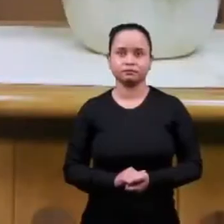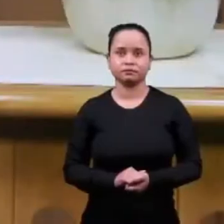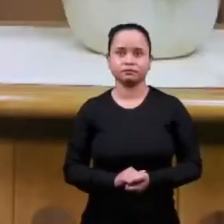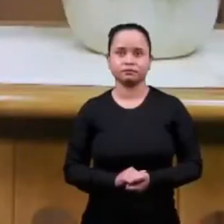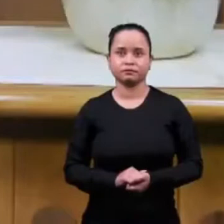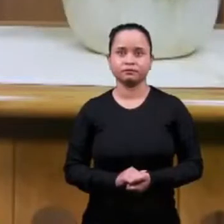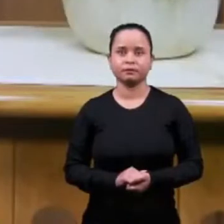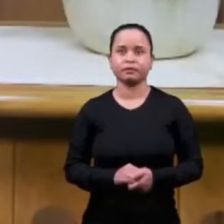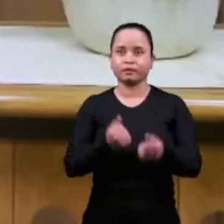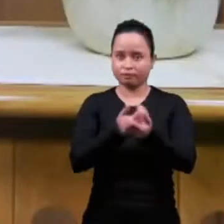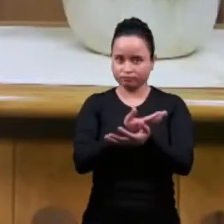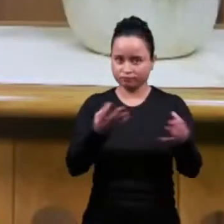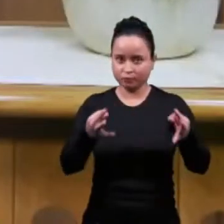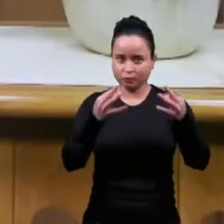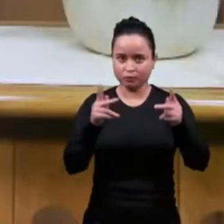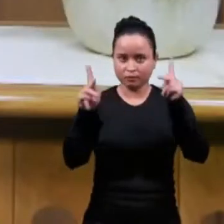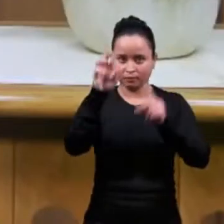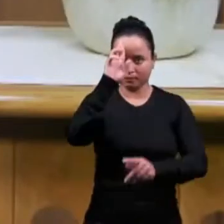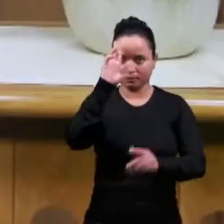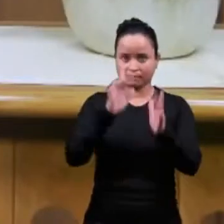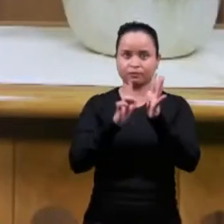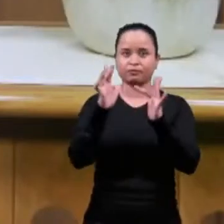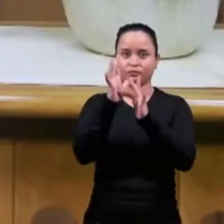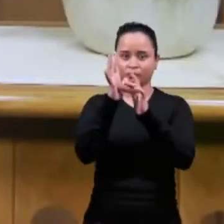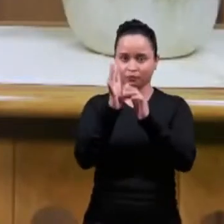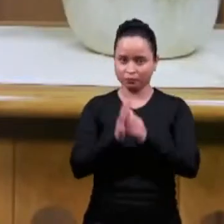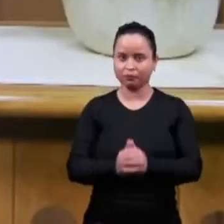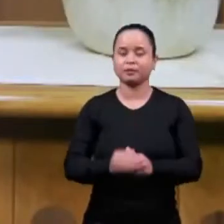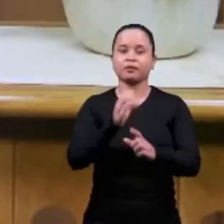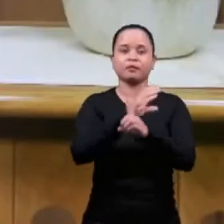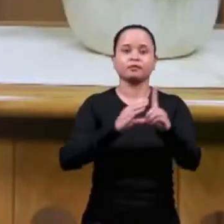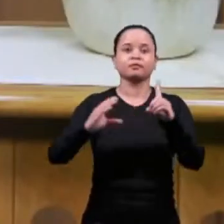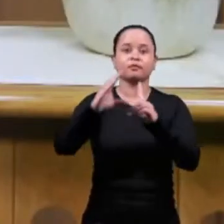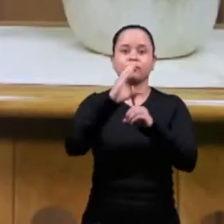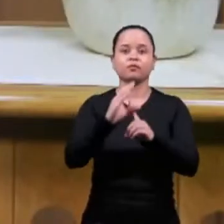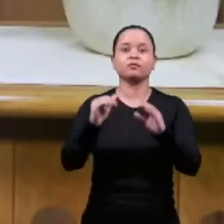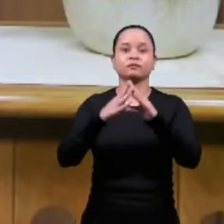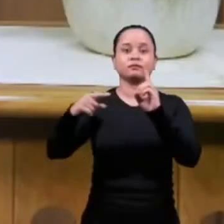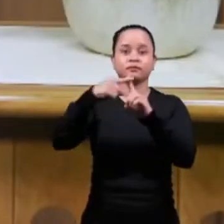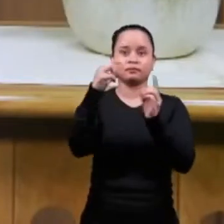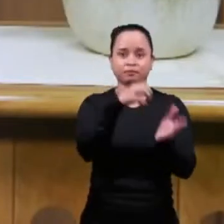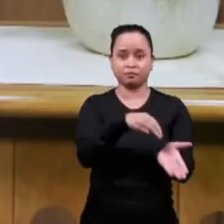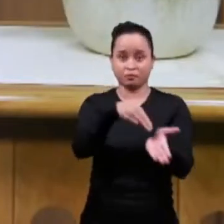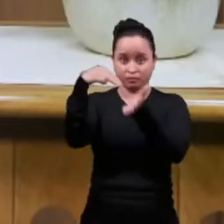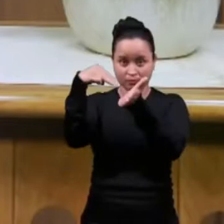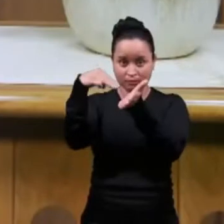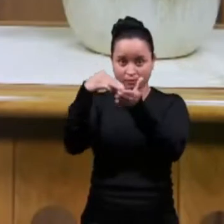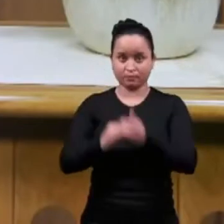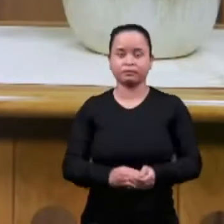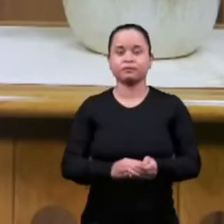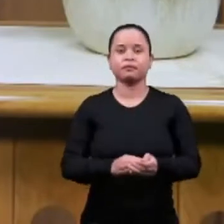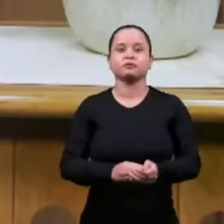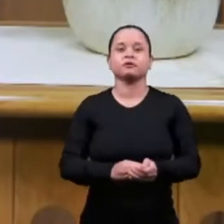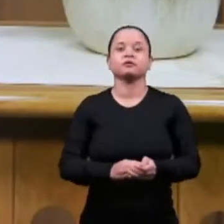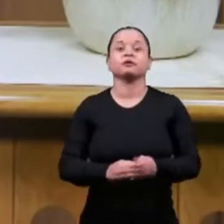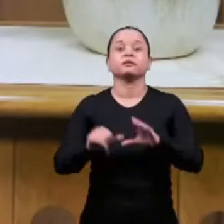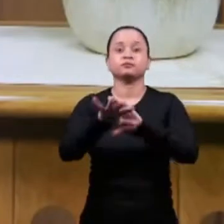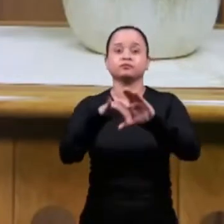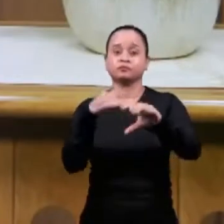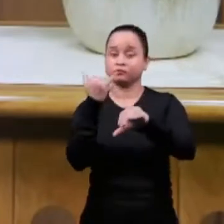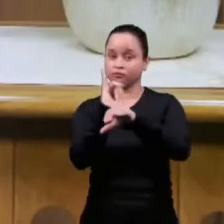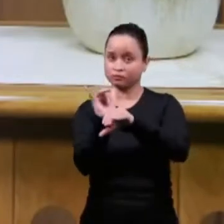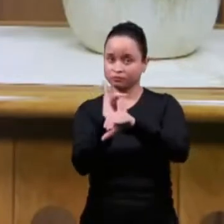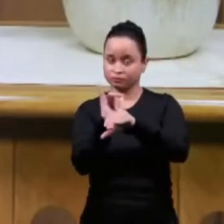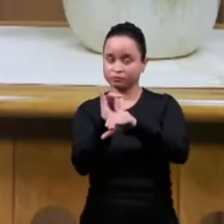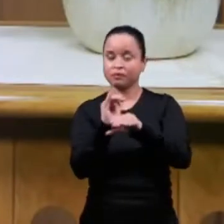Eu saúdo a todos com a paz do Senhor Jesus. Este é o culto da Igreja Cristã Maranata, transmitido aqui pelo nosso canal no